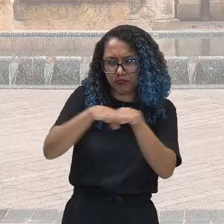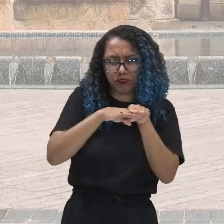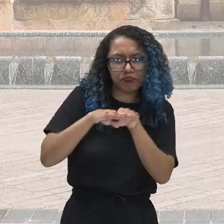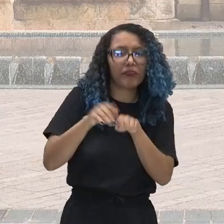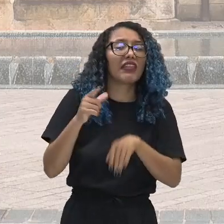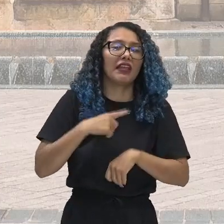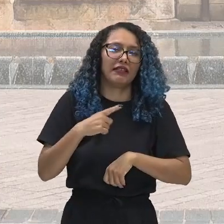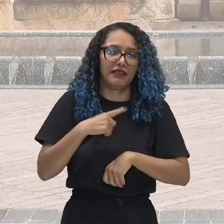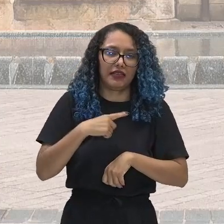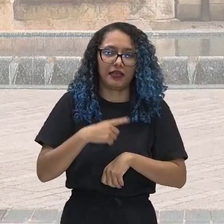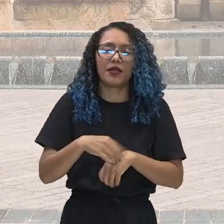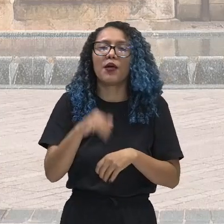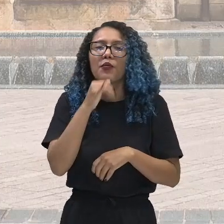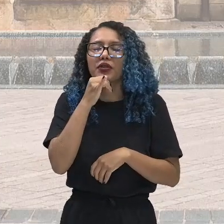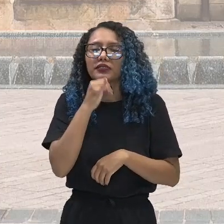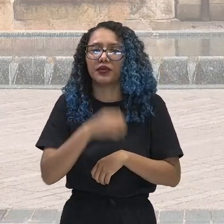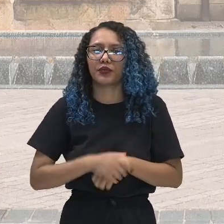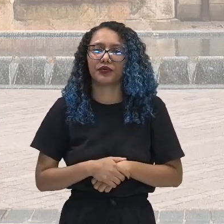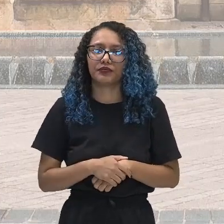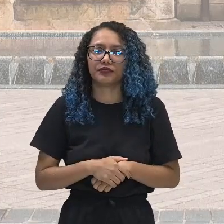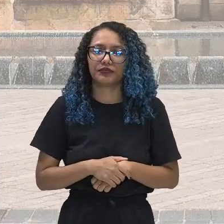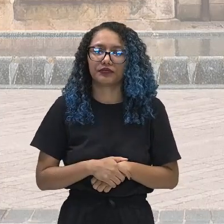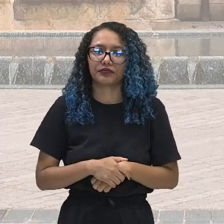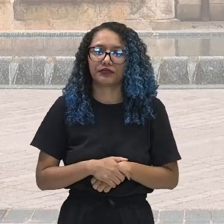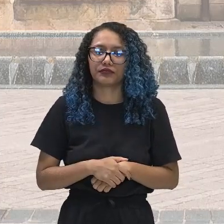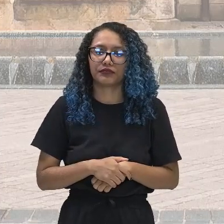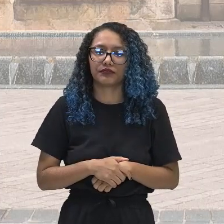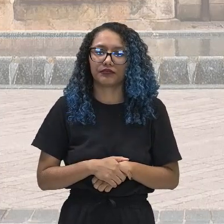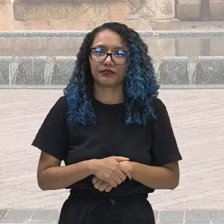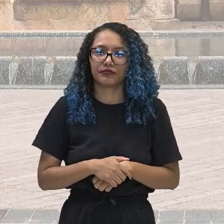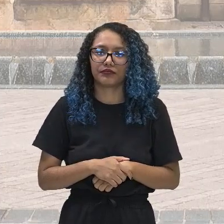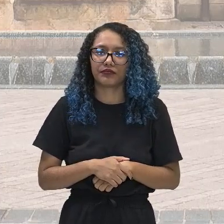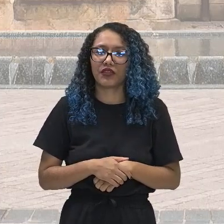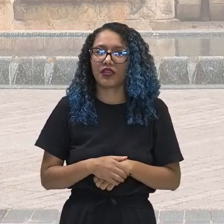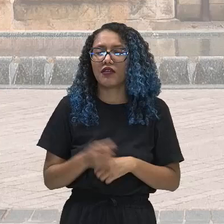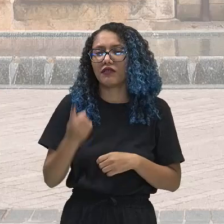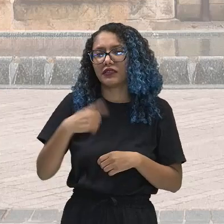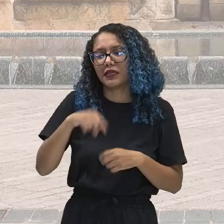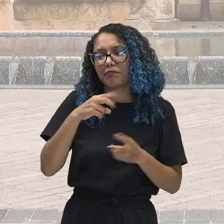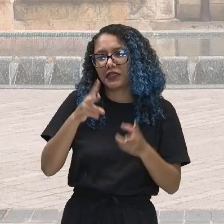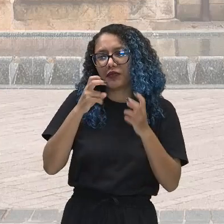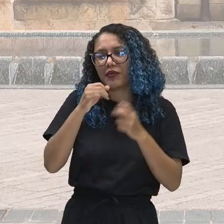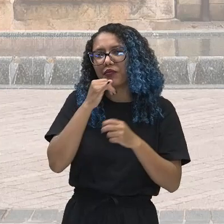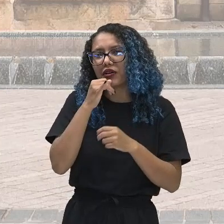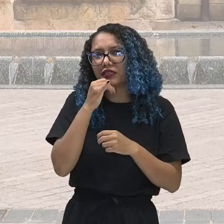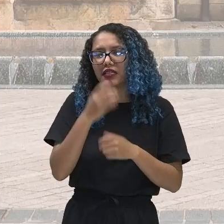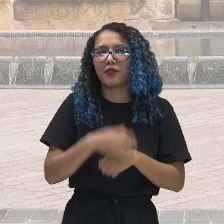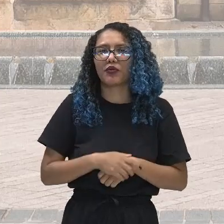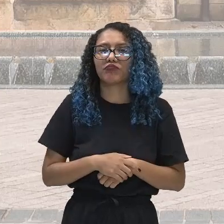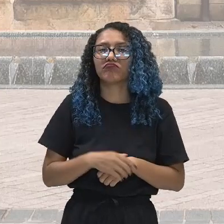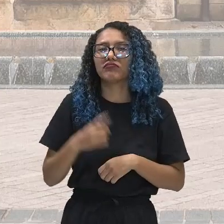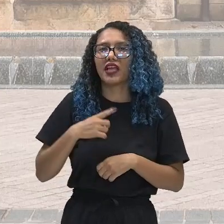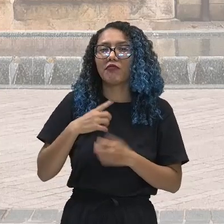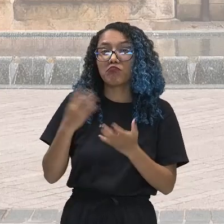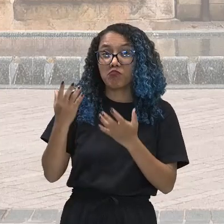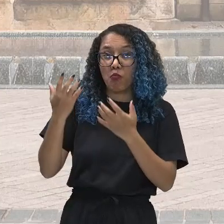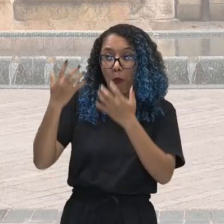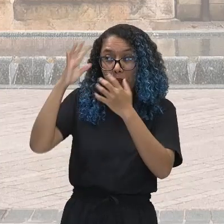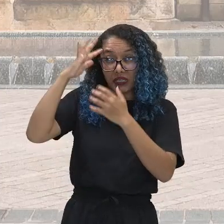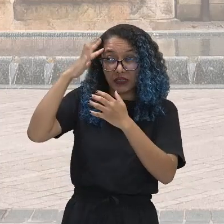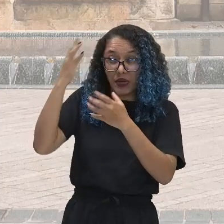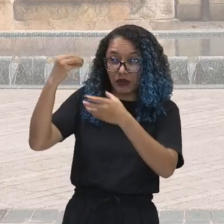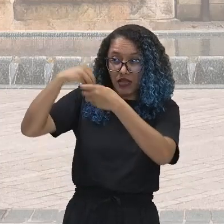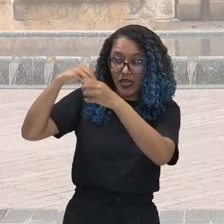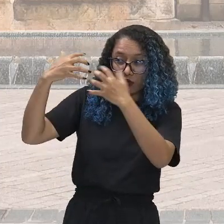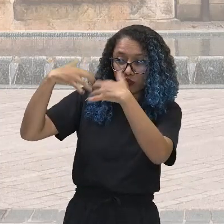forma, pensem vocês também, pairando sobre todos nós, existe um pensamento. E esse